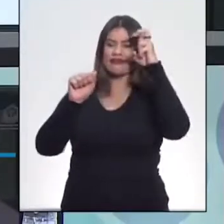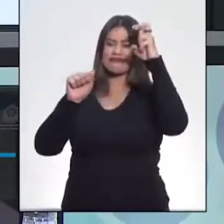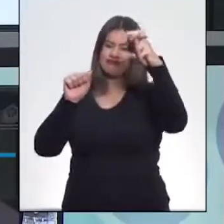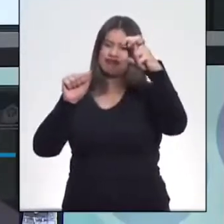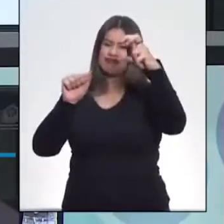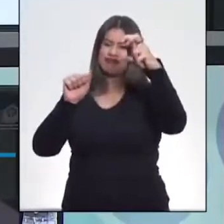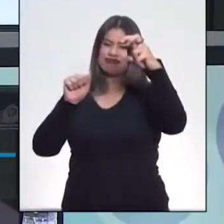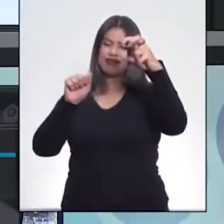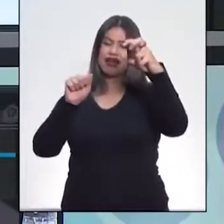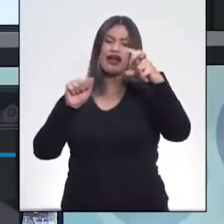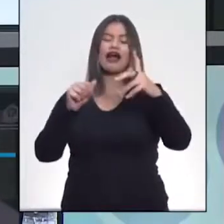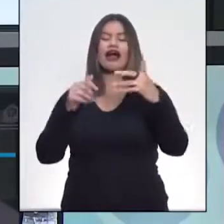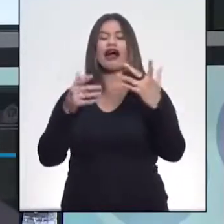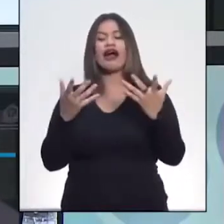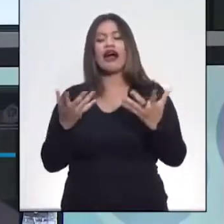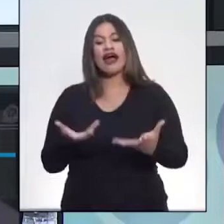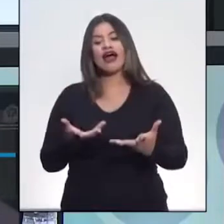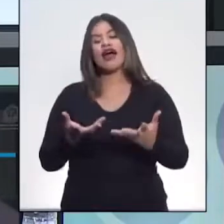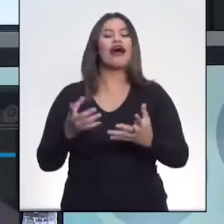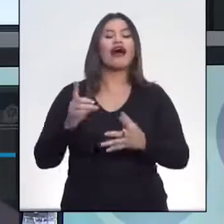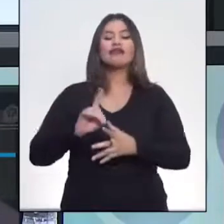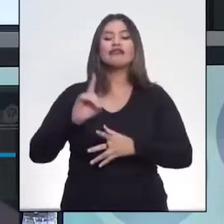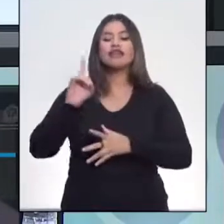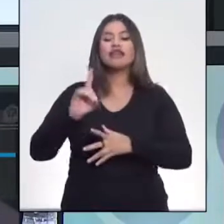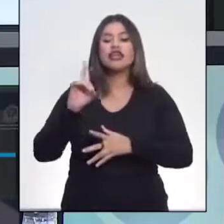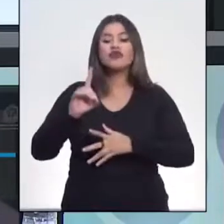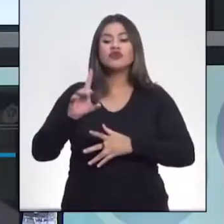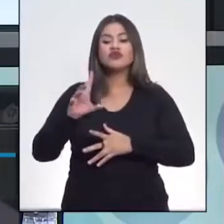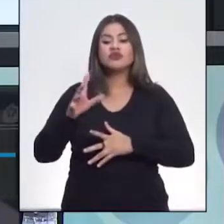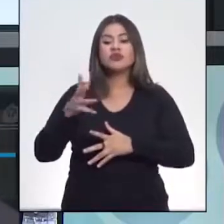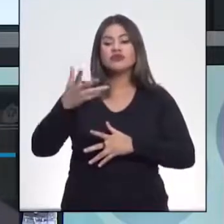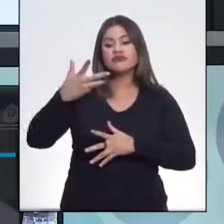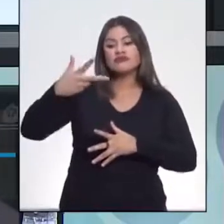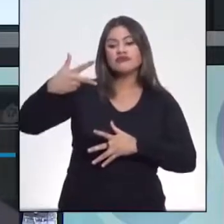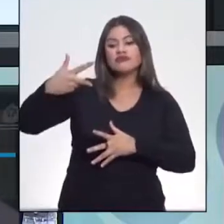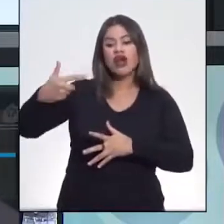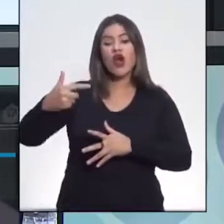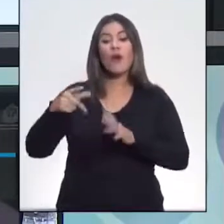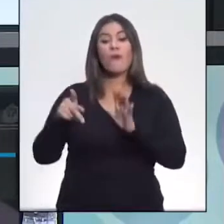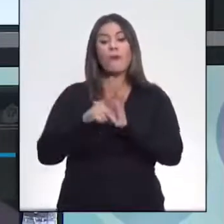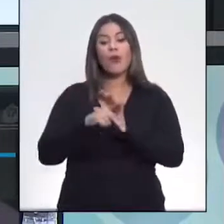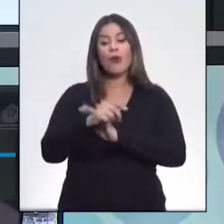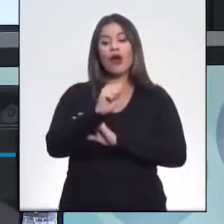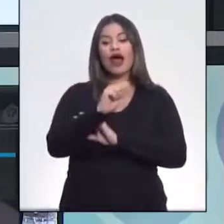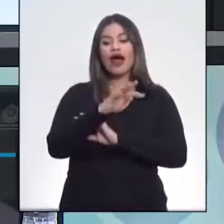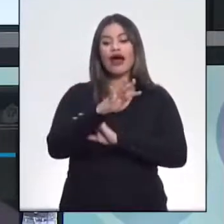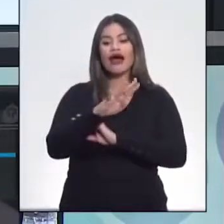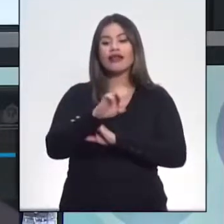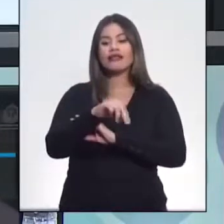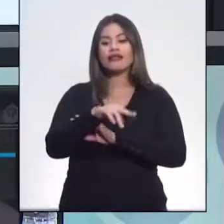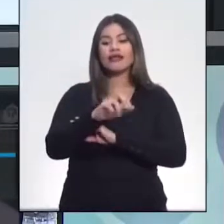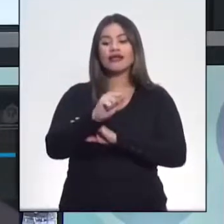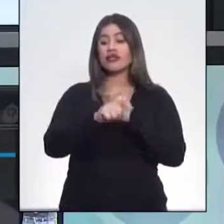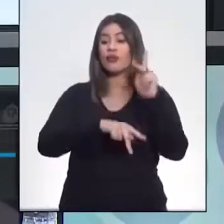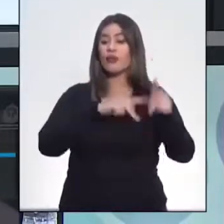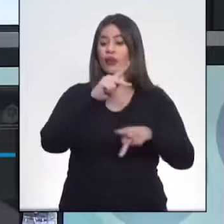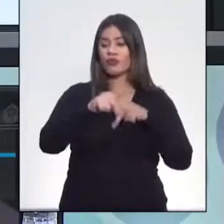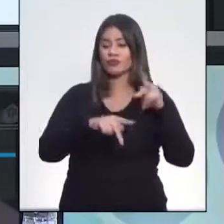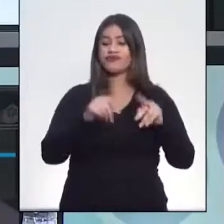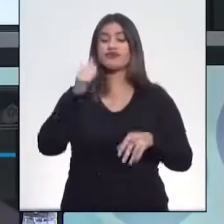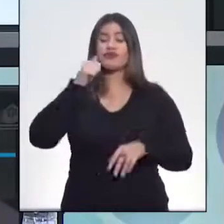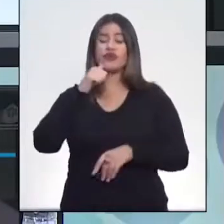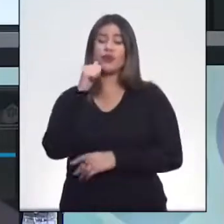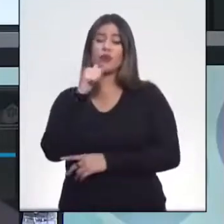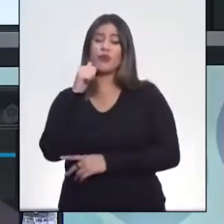sabedoria ela é a deusa que inspira os atenienses e até no ela não estava muito